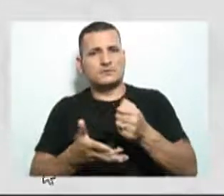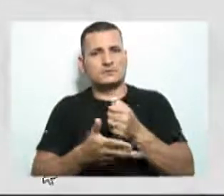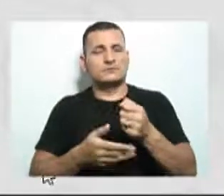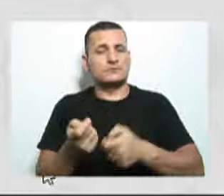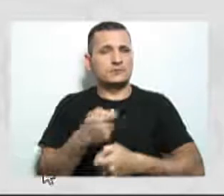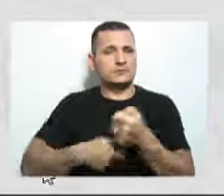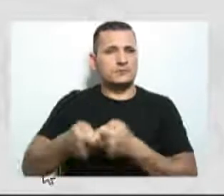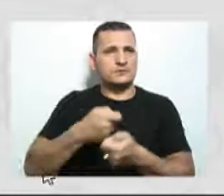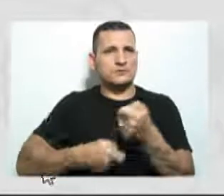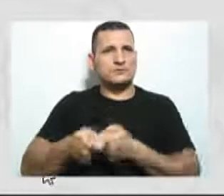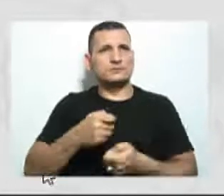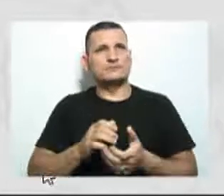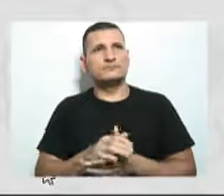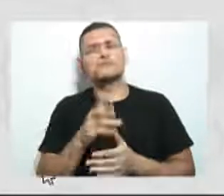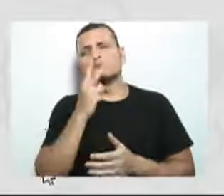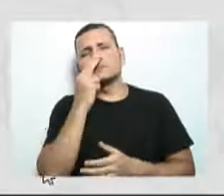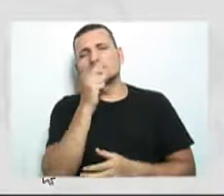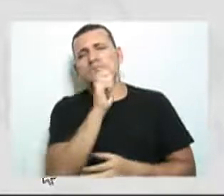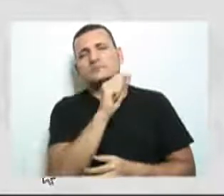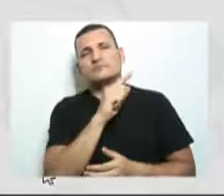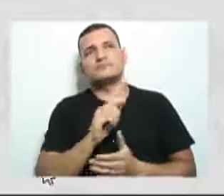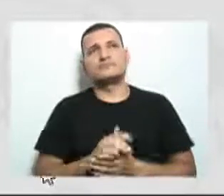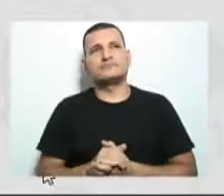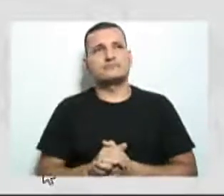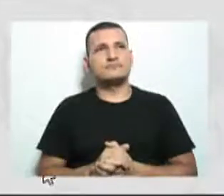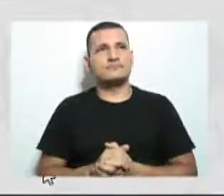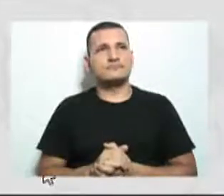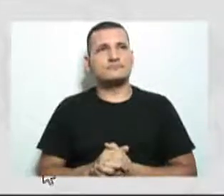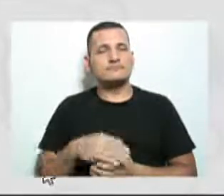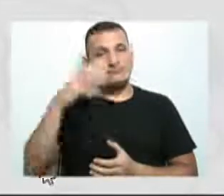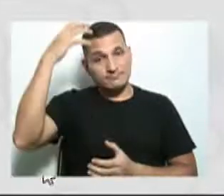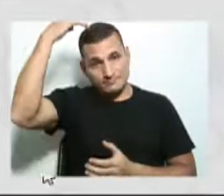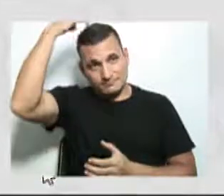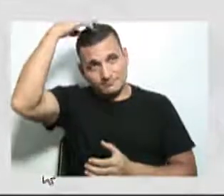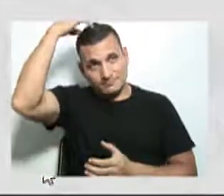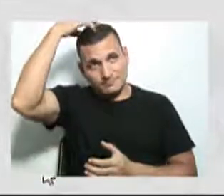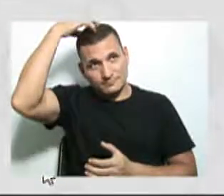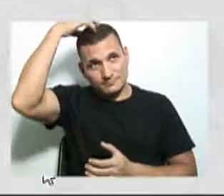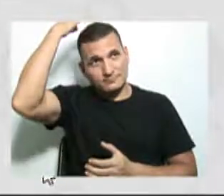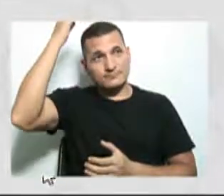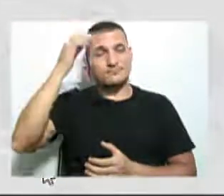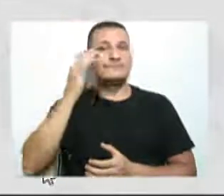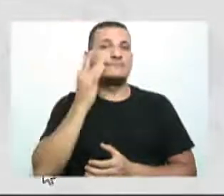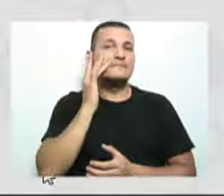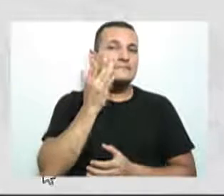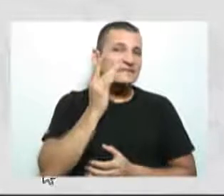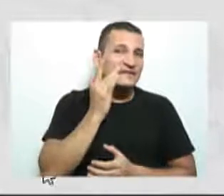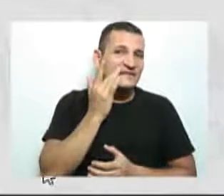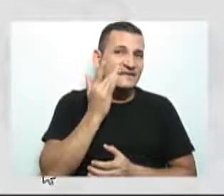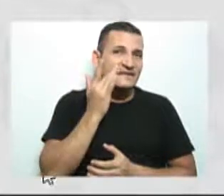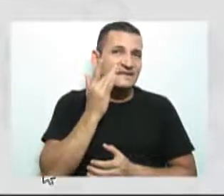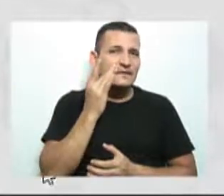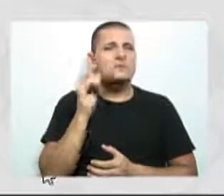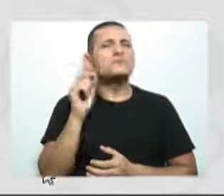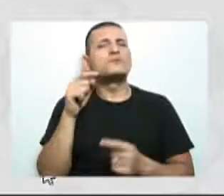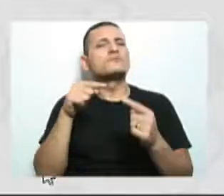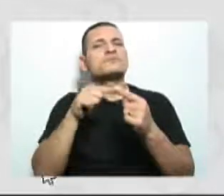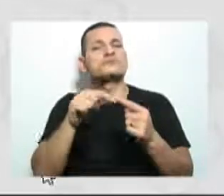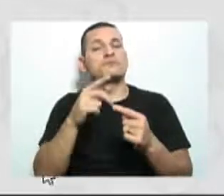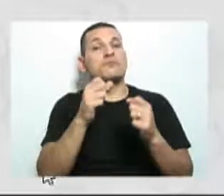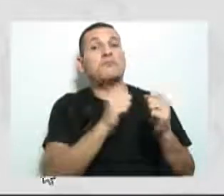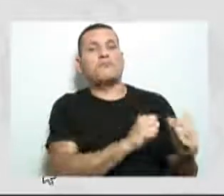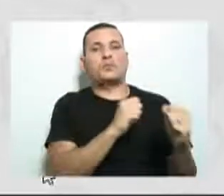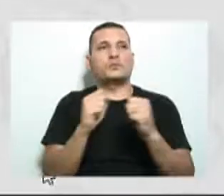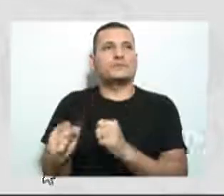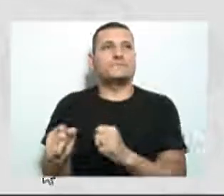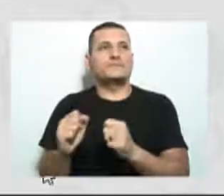Variáveis básicas, olha aqui, o que parece isso aqui? Né? Olha aí, olha, a coroa, né? Olha aí, ouro, né? Tem a ver com o que isso? Poder.